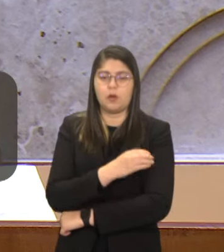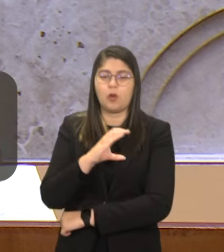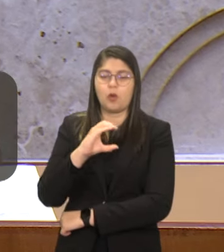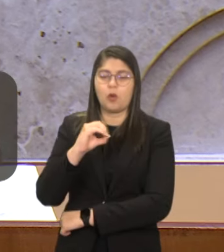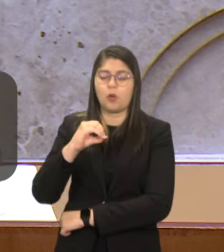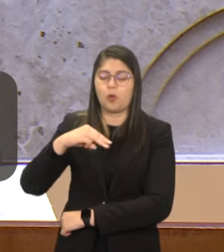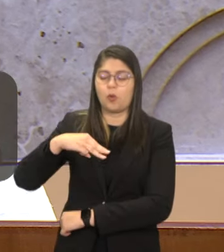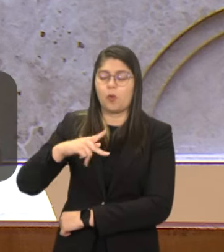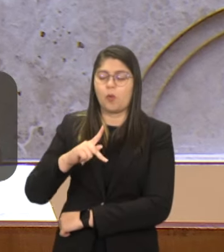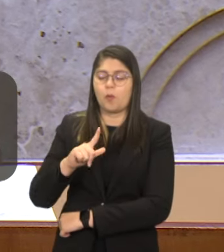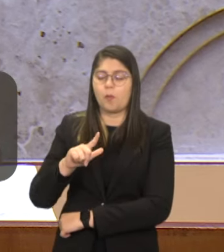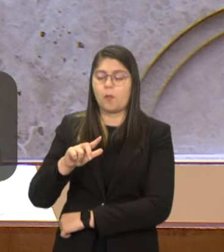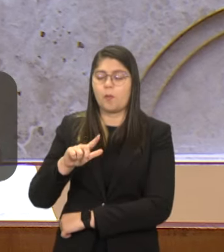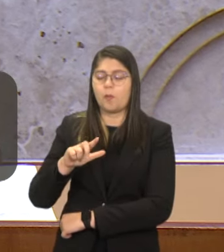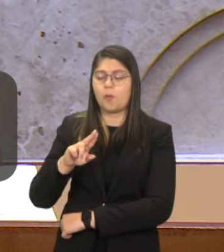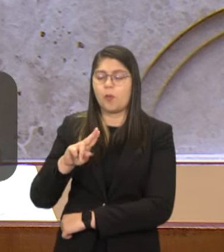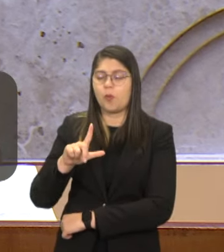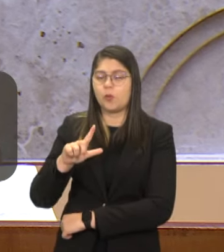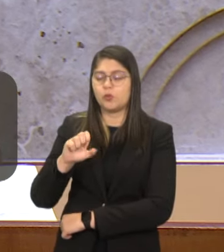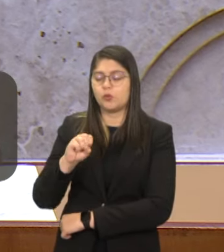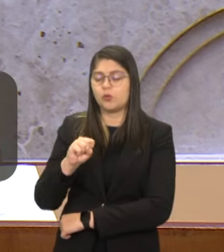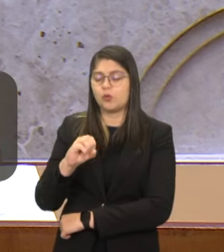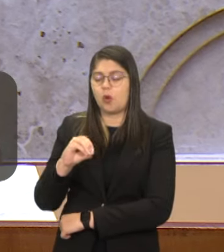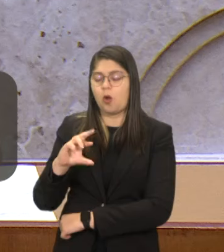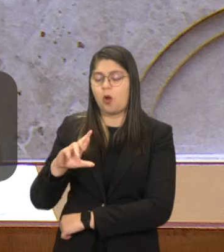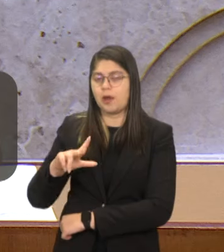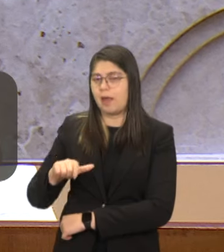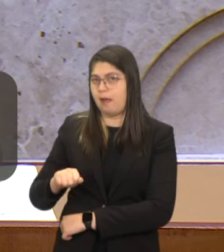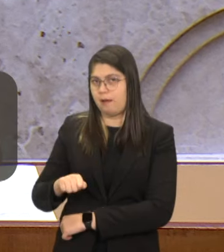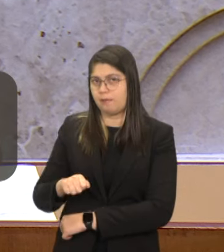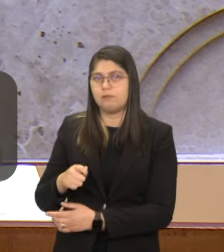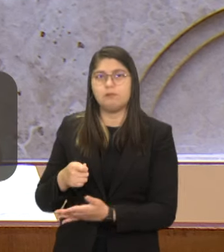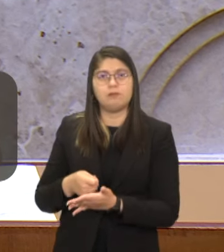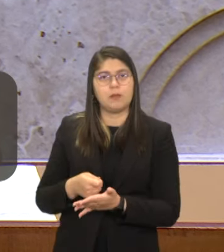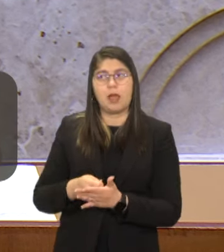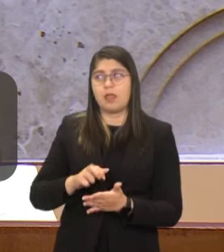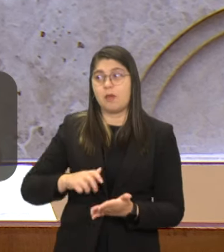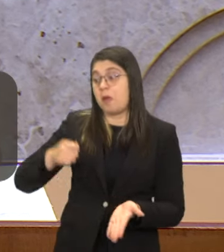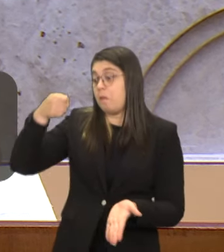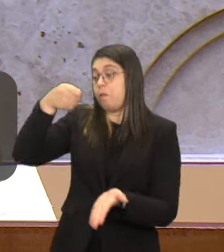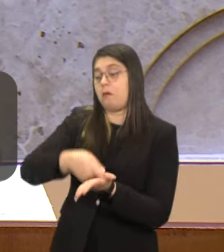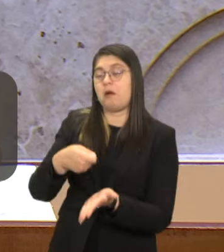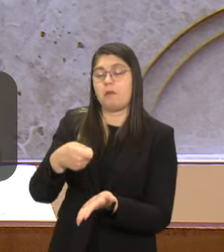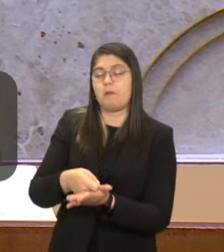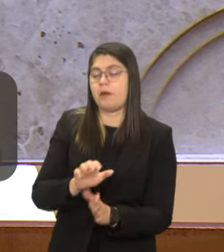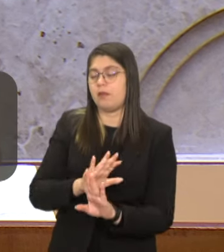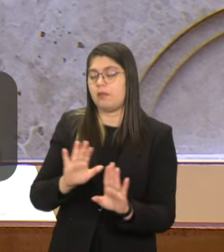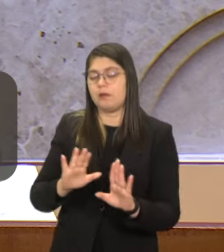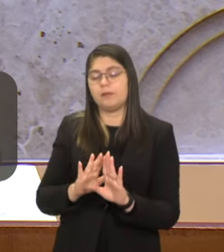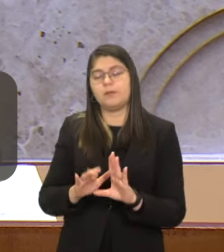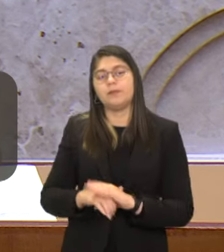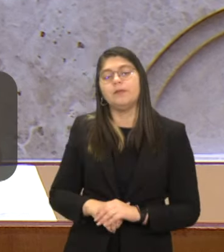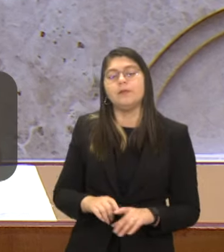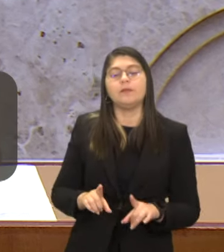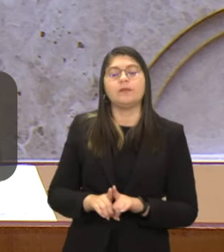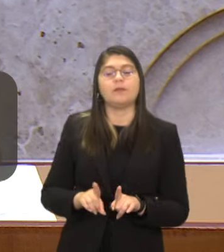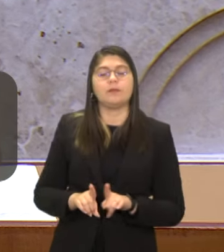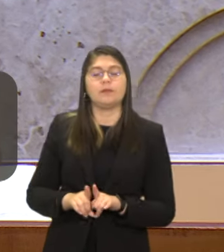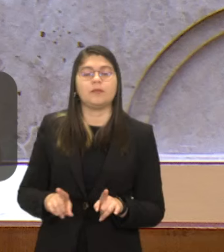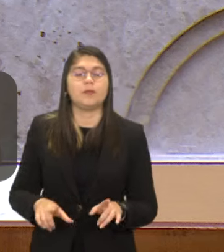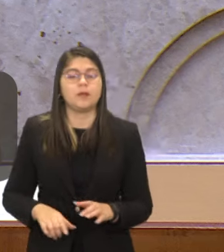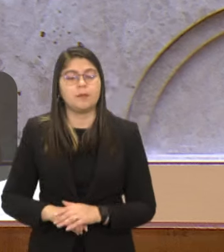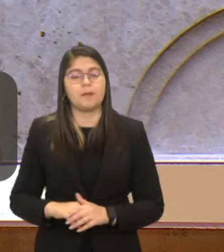diferente da vacinação forçada, e, em sentido semelhante ao das ADIs, no julgamento do área